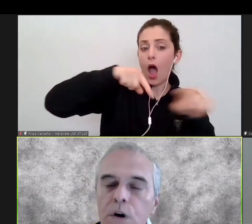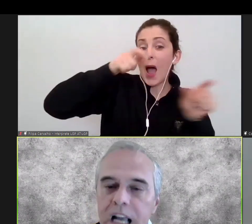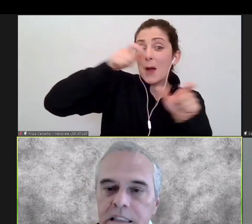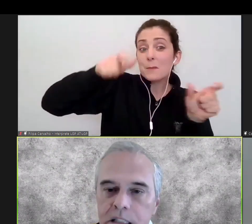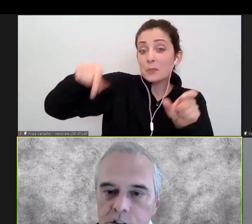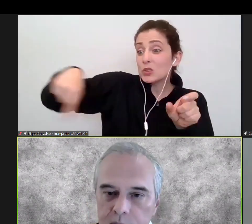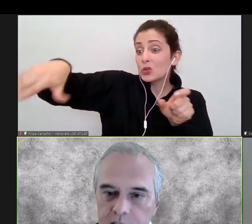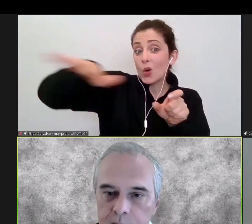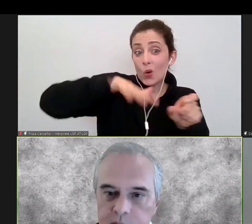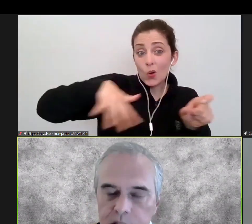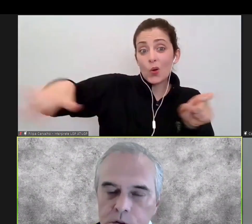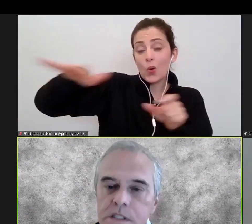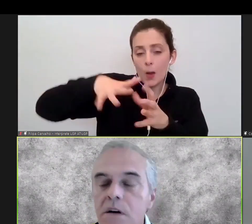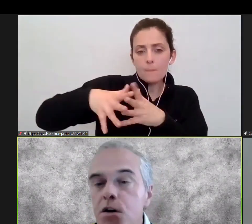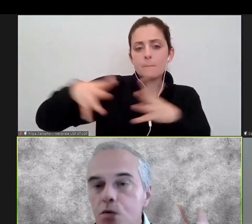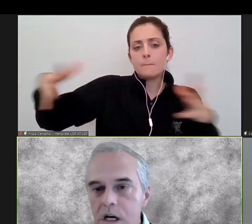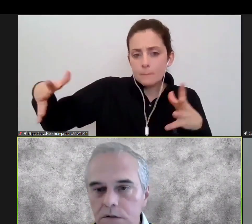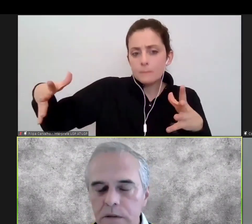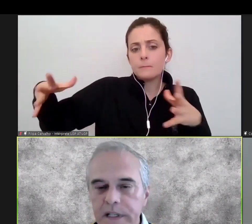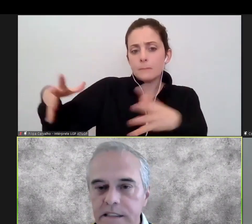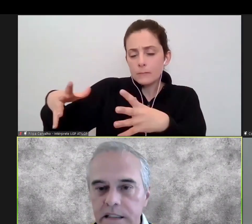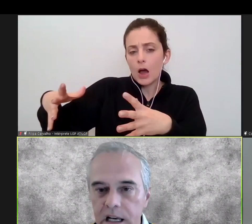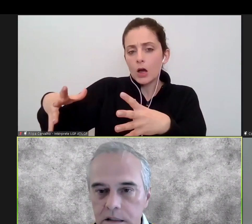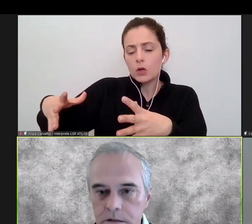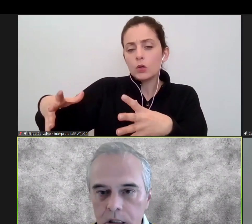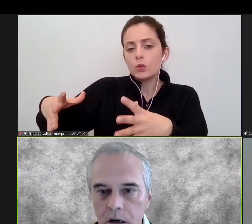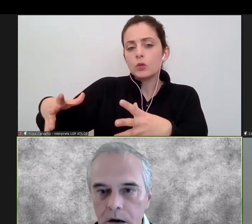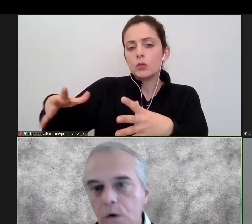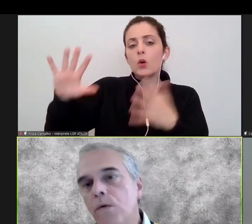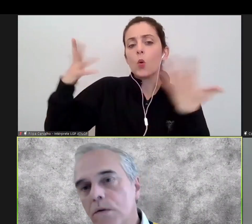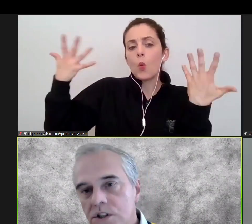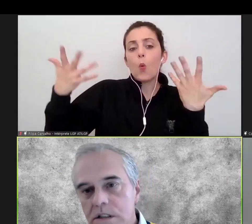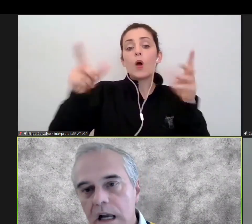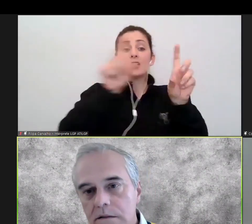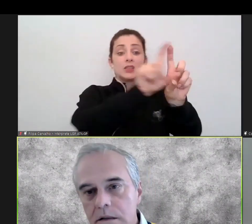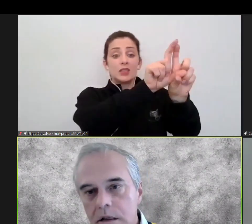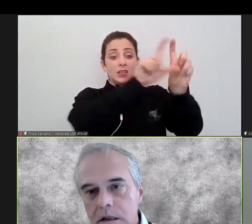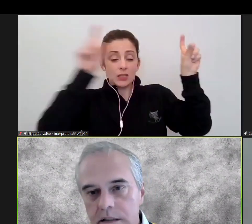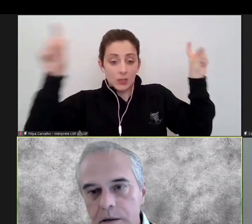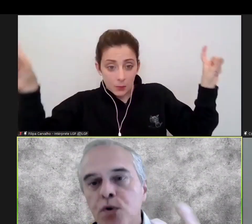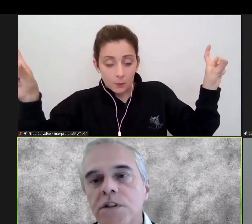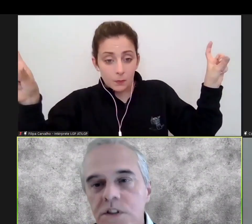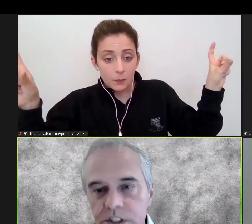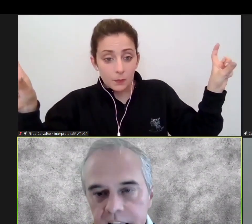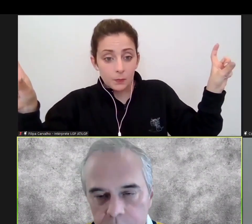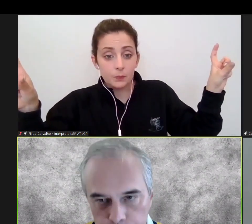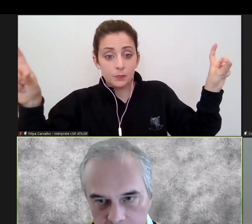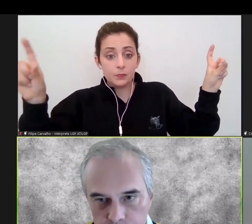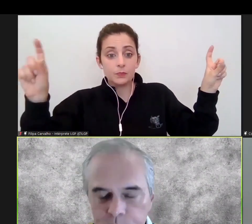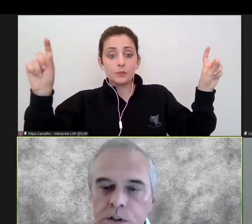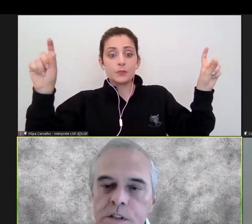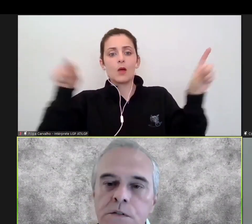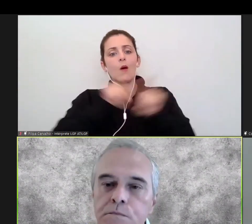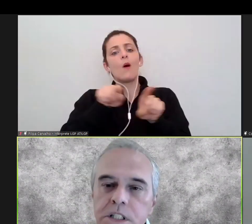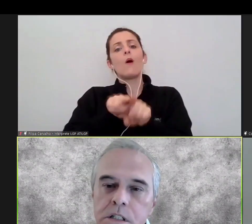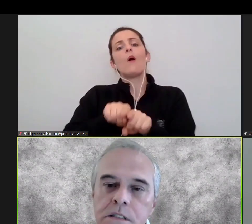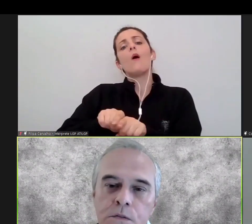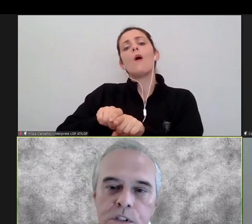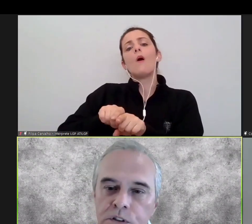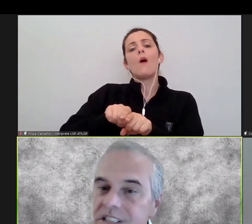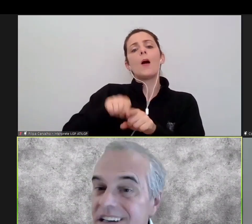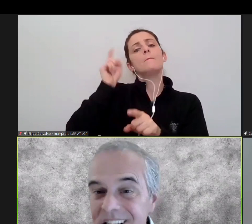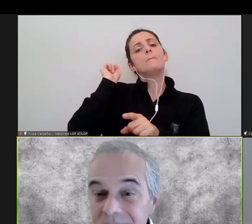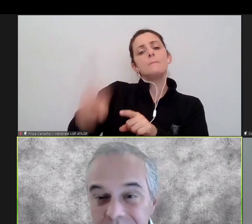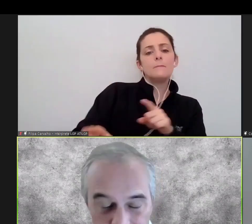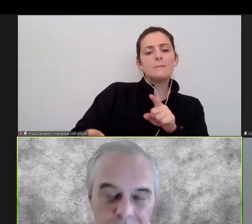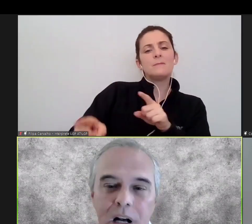colocadas em uma determinada condição, e quando o empresariado ou o Estado ele é posto em xeque porque as pessoas são submetidas a